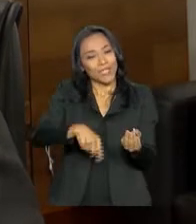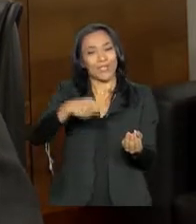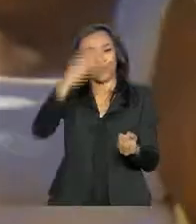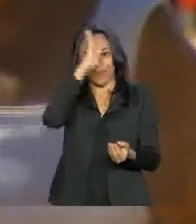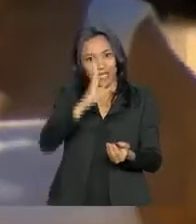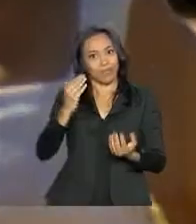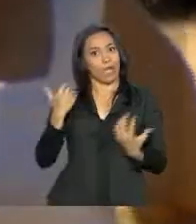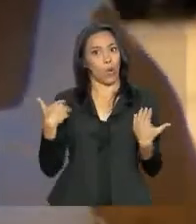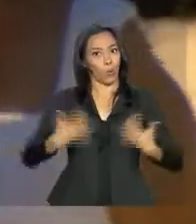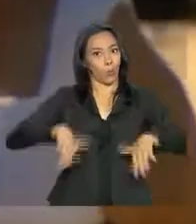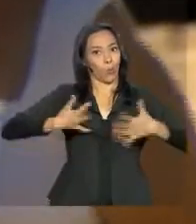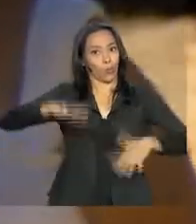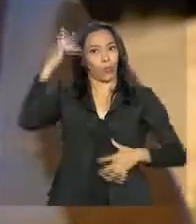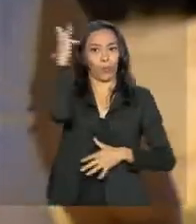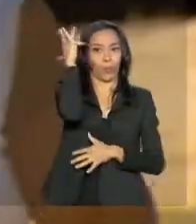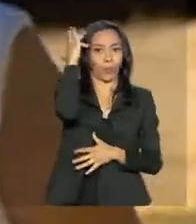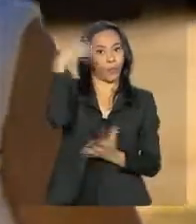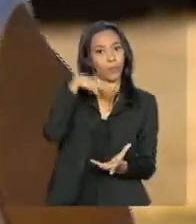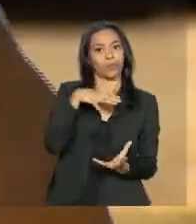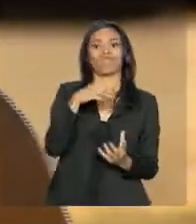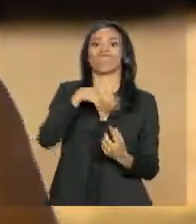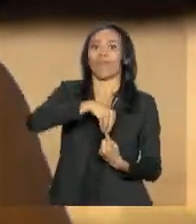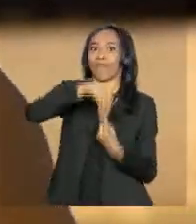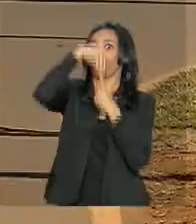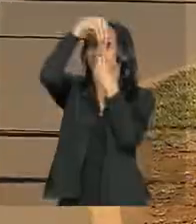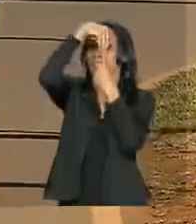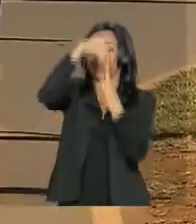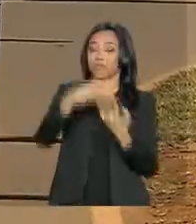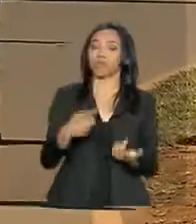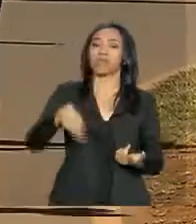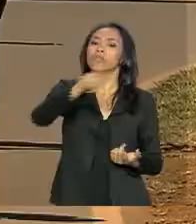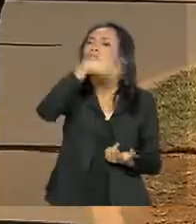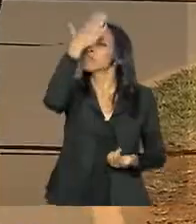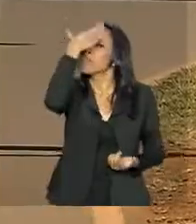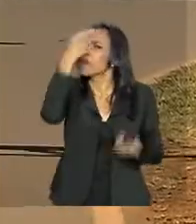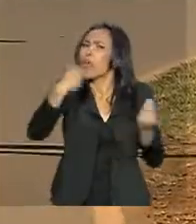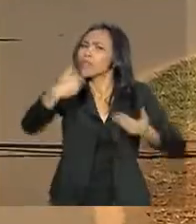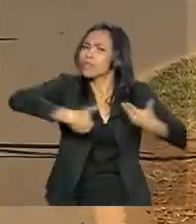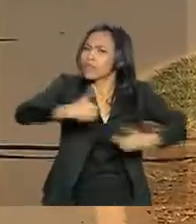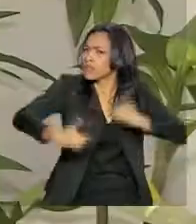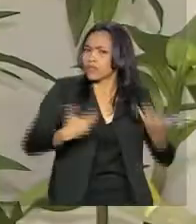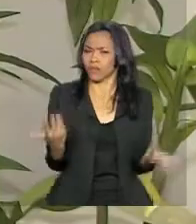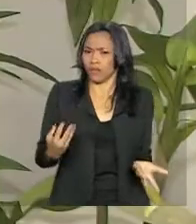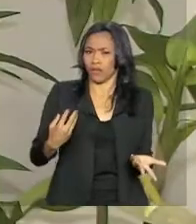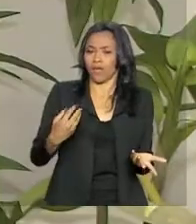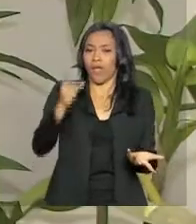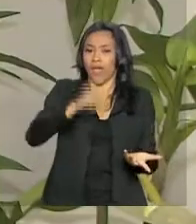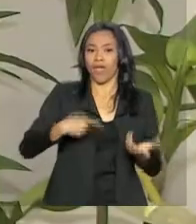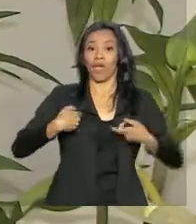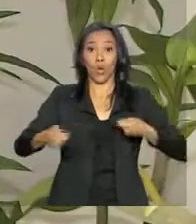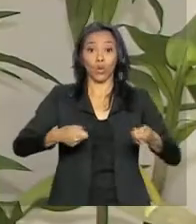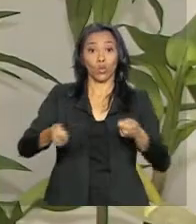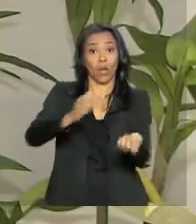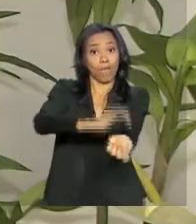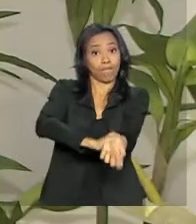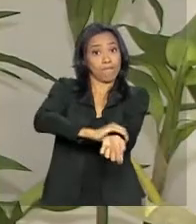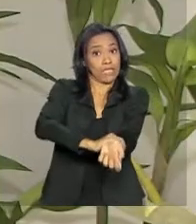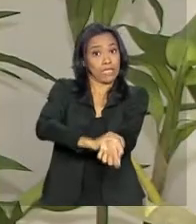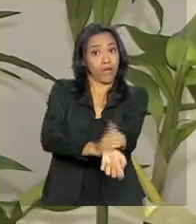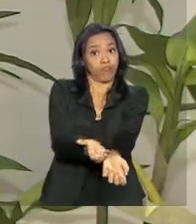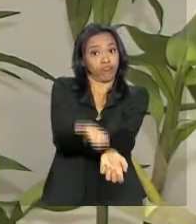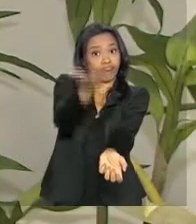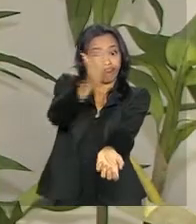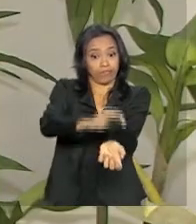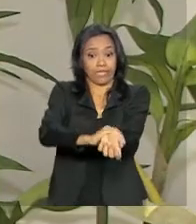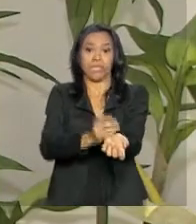frente e vale lembrar que a melhor prevenção ao avc são hábitos saudáveis de vida controla a pressão com remédio